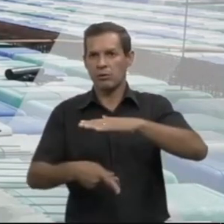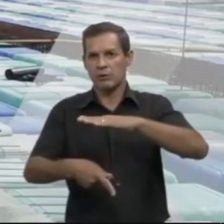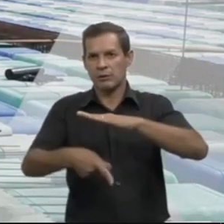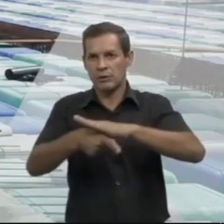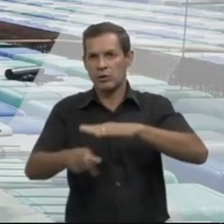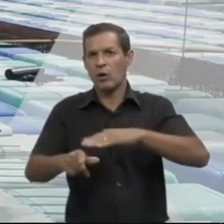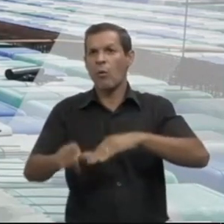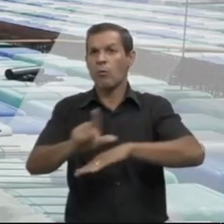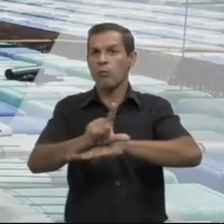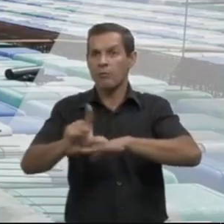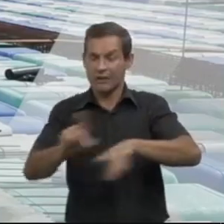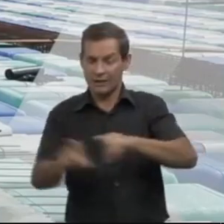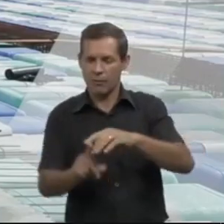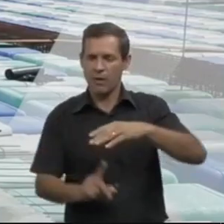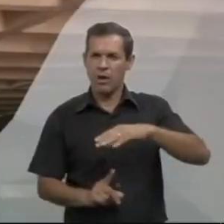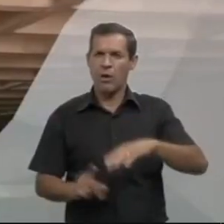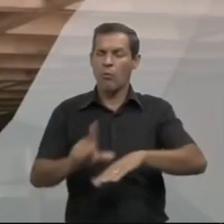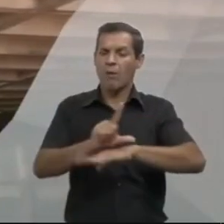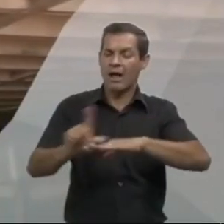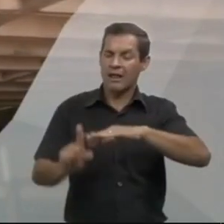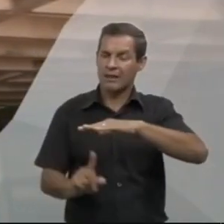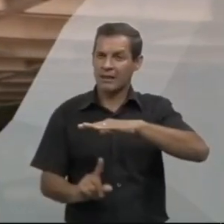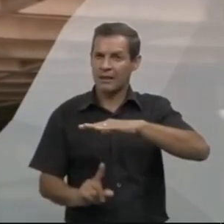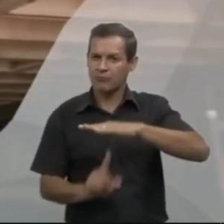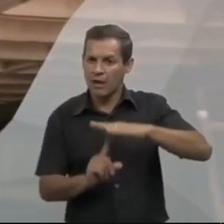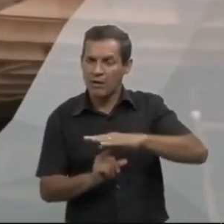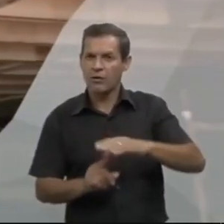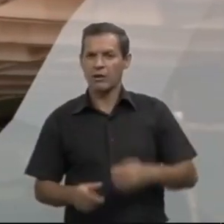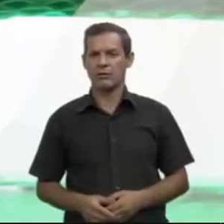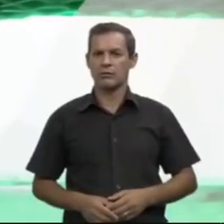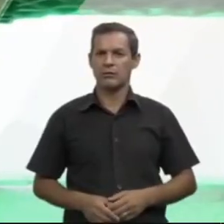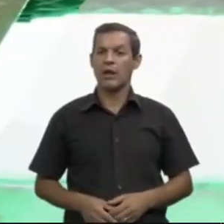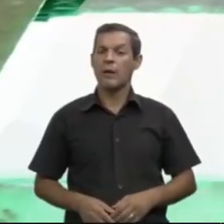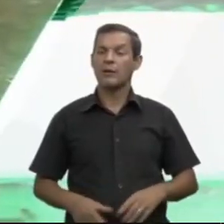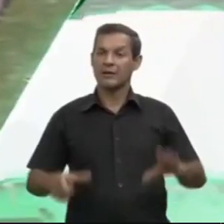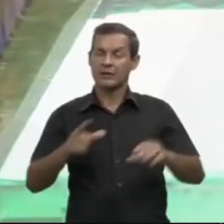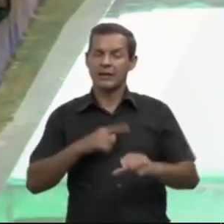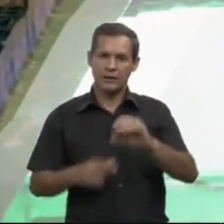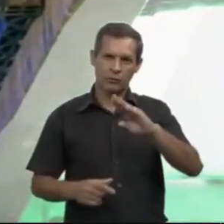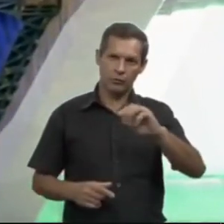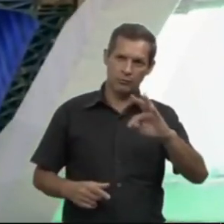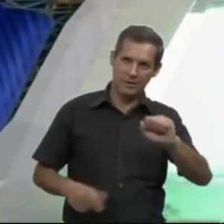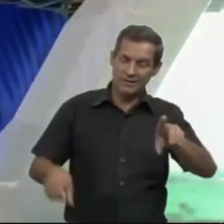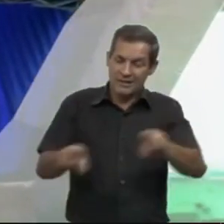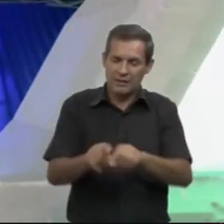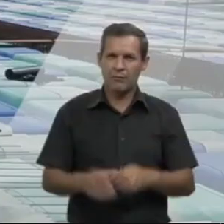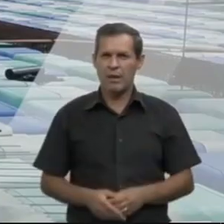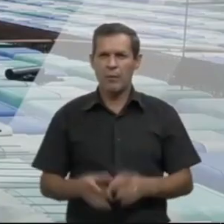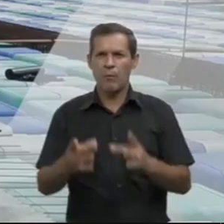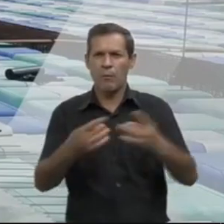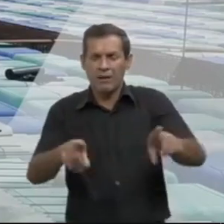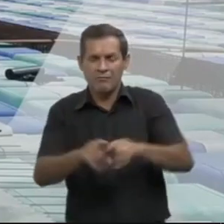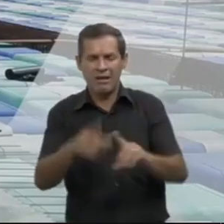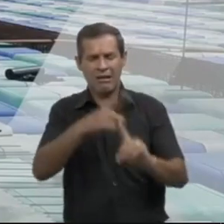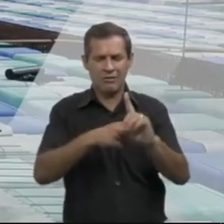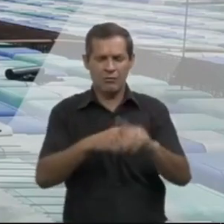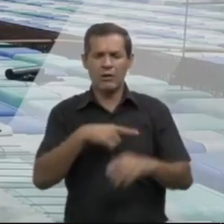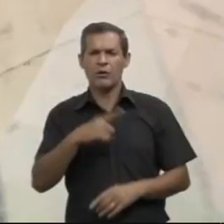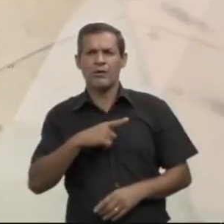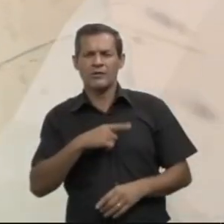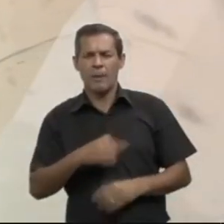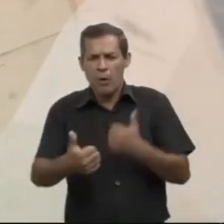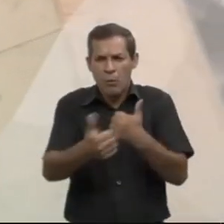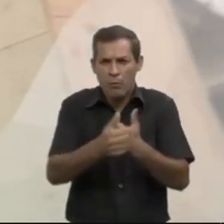laje cogumelo nervurada. Nessa laje a gente teria basicamente cubetas, que a gente chama, que são formas plásticas, e nesse tipo a